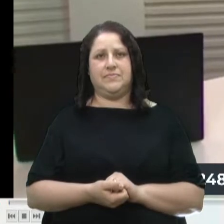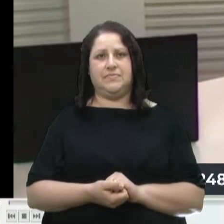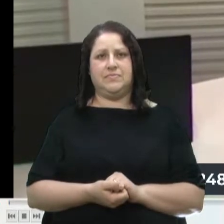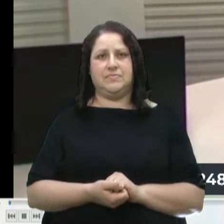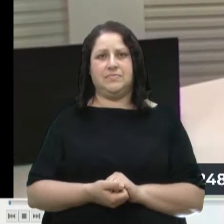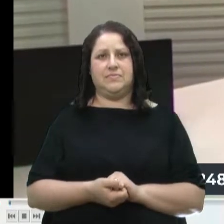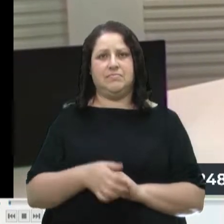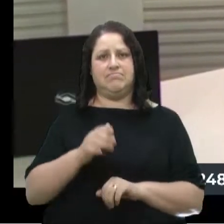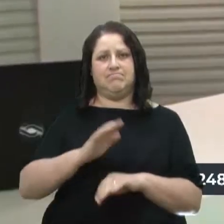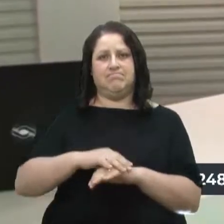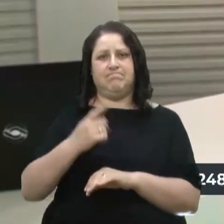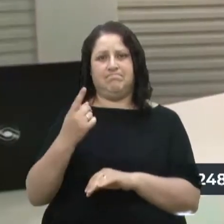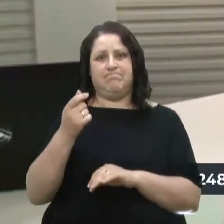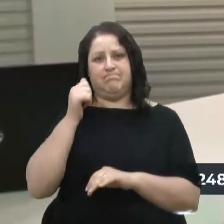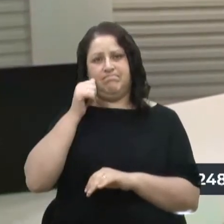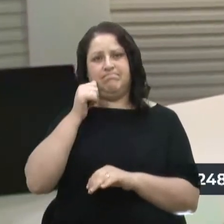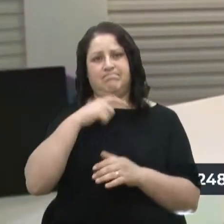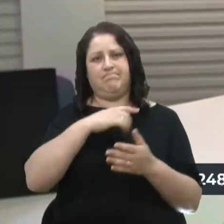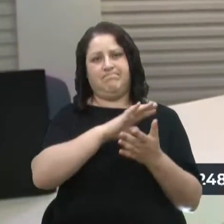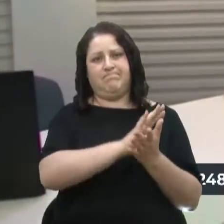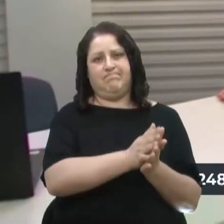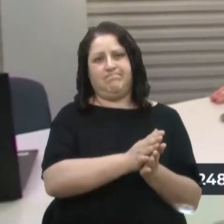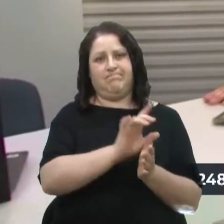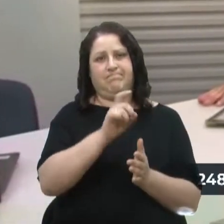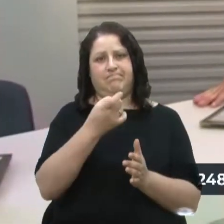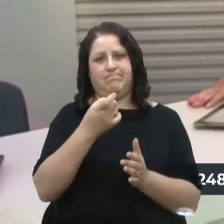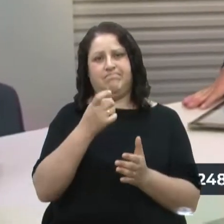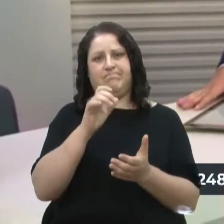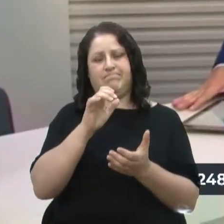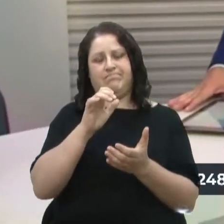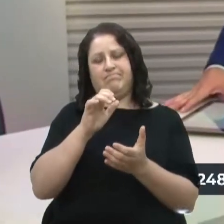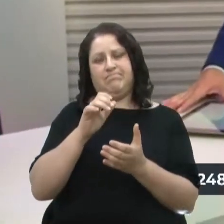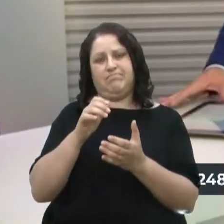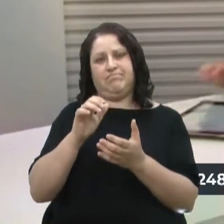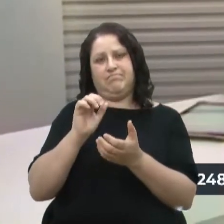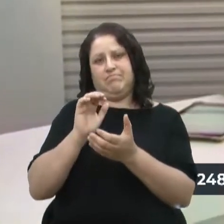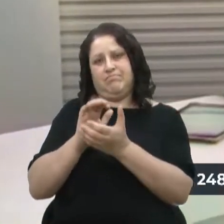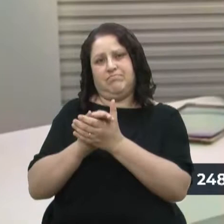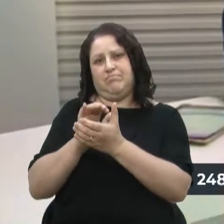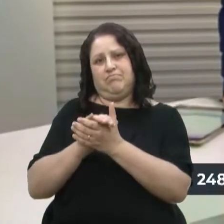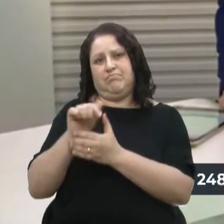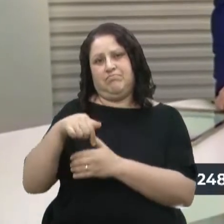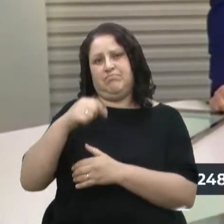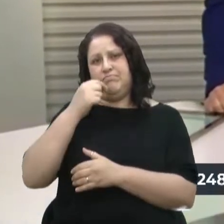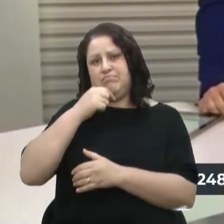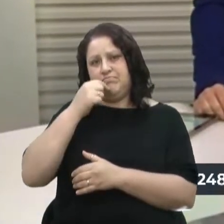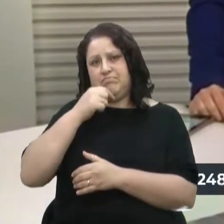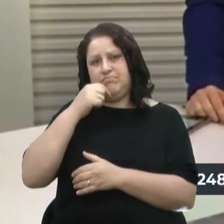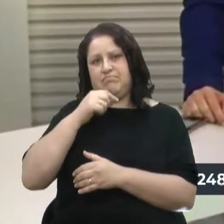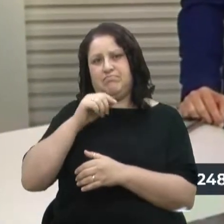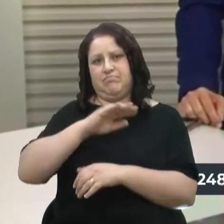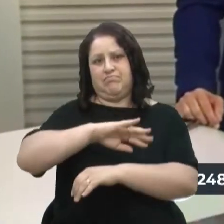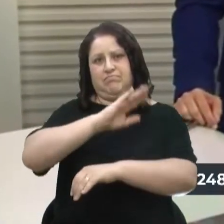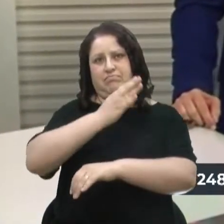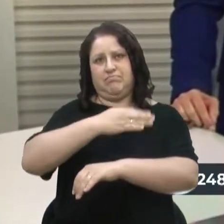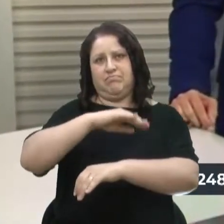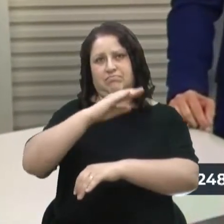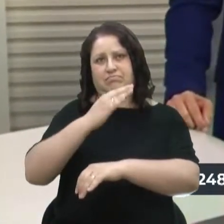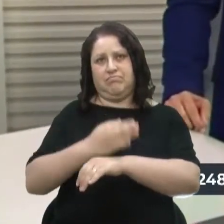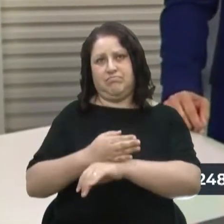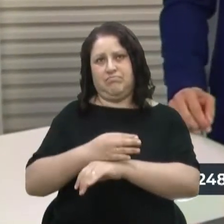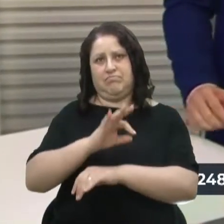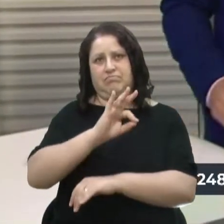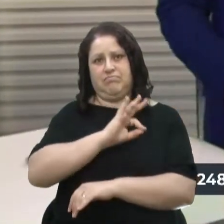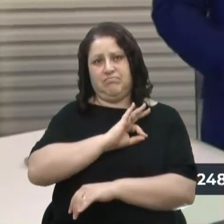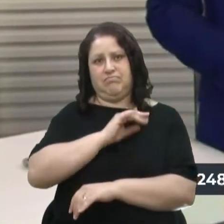Mais uma mulher assassinada. Ela foi morta pelo ex-companheiro na noite passada em Caxias do Sul, na Serra. De acordo com a Brigada